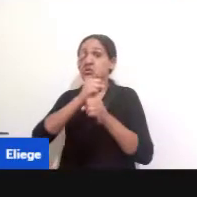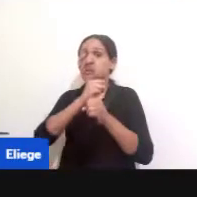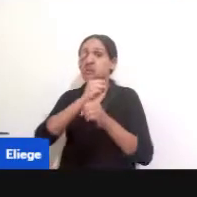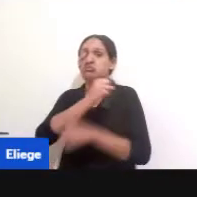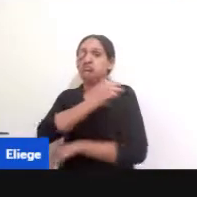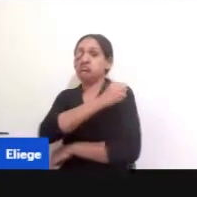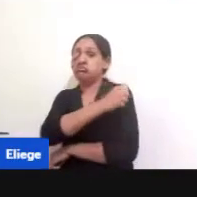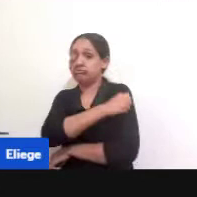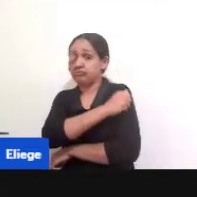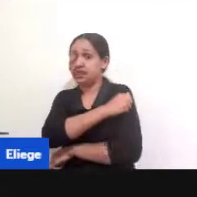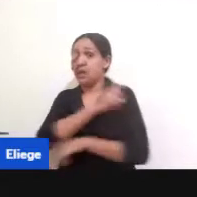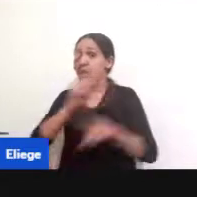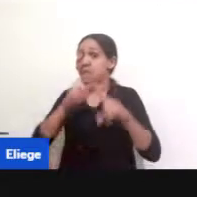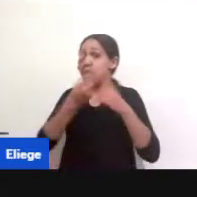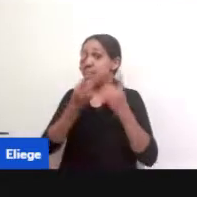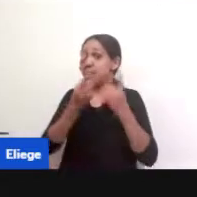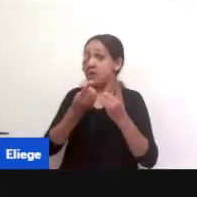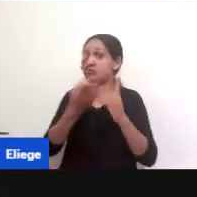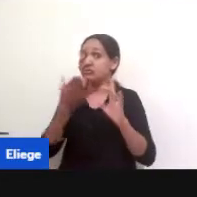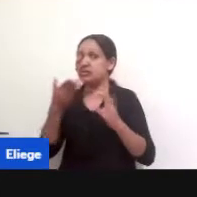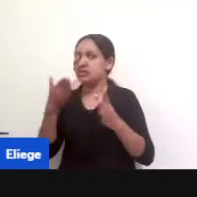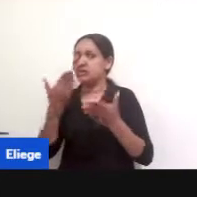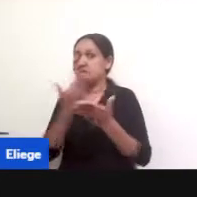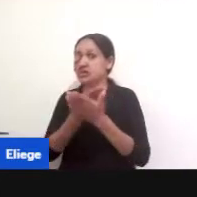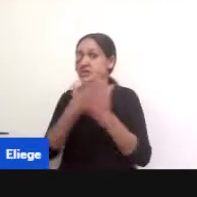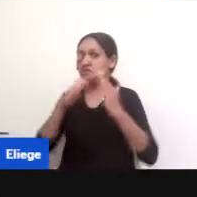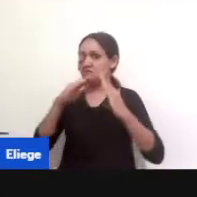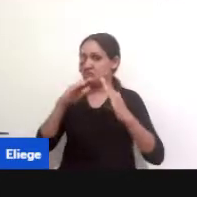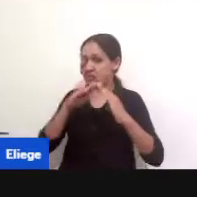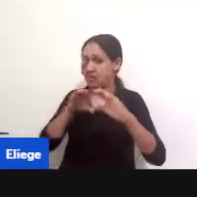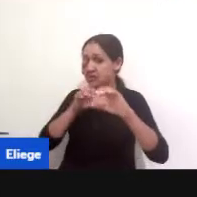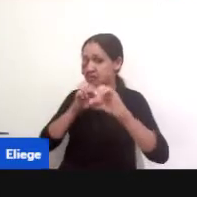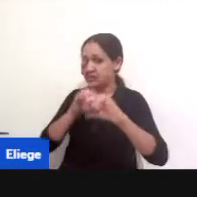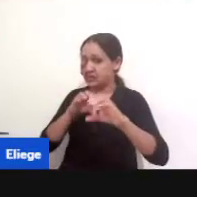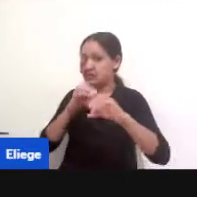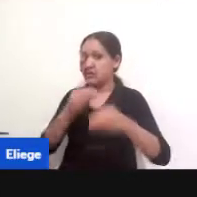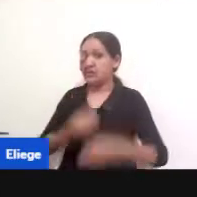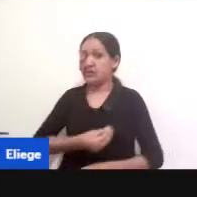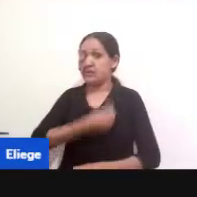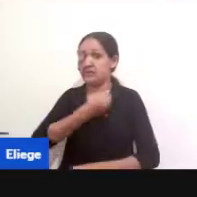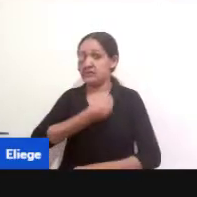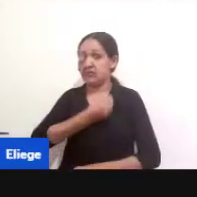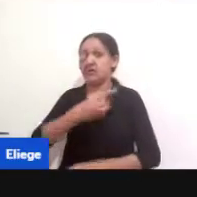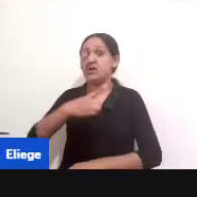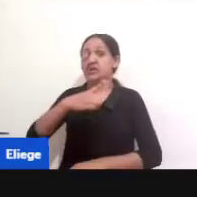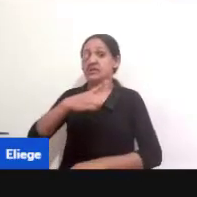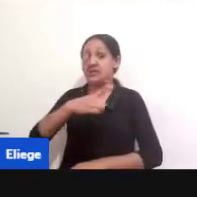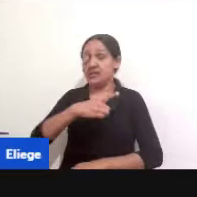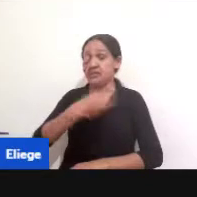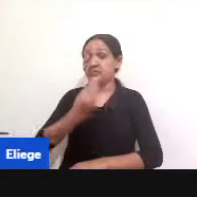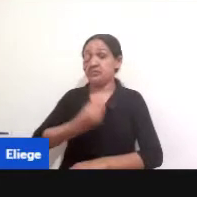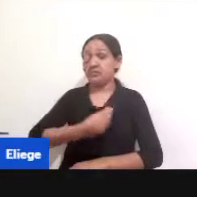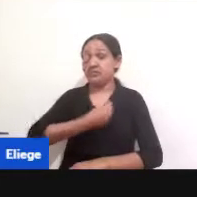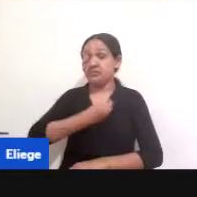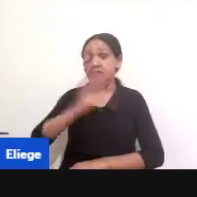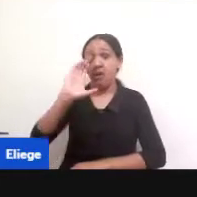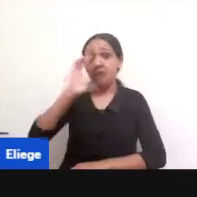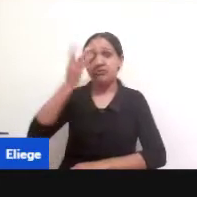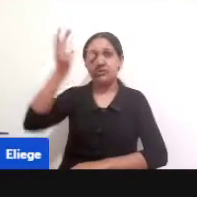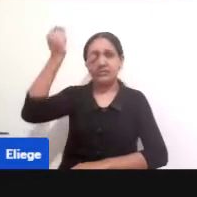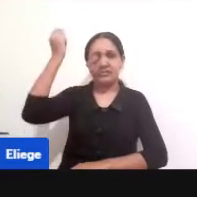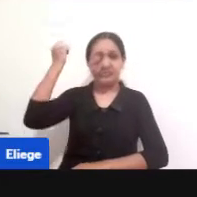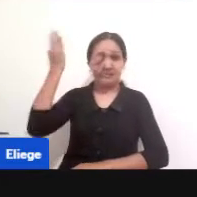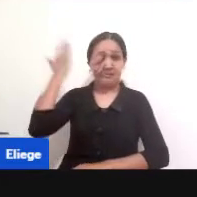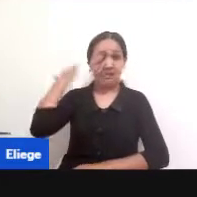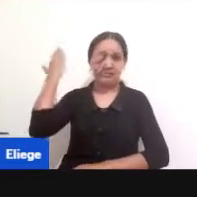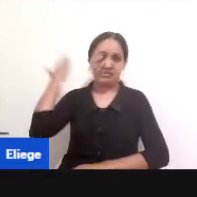referência à escola, a ensino presencial, está muito ligado o que ela vivenciou lá atrás, porque depois ela veio para o